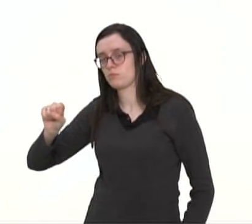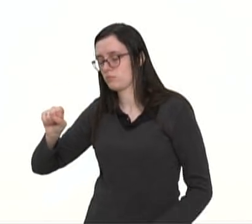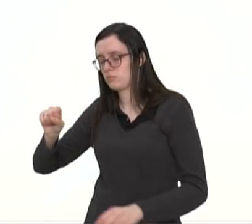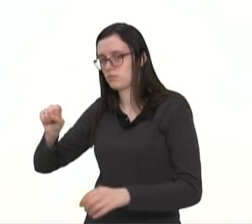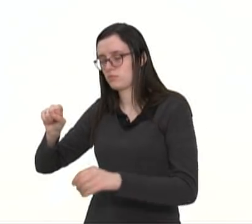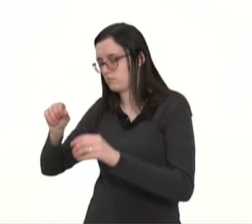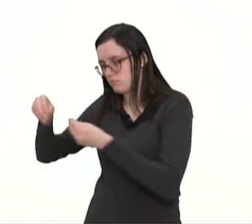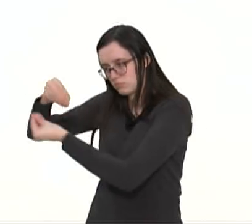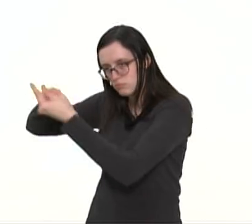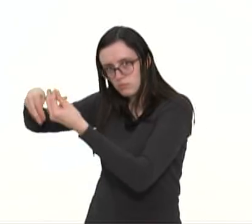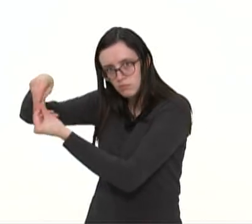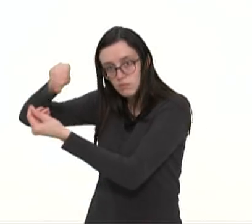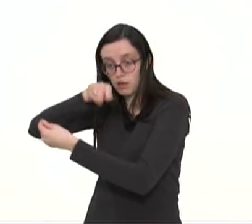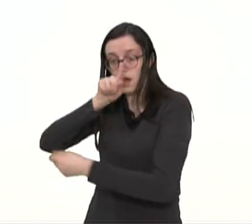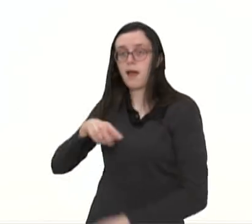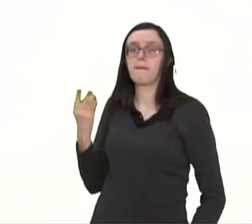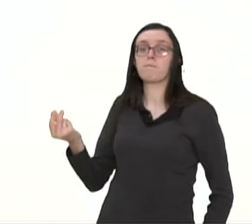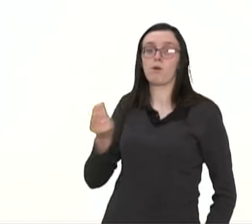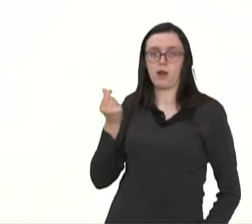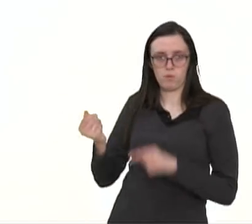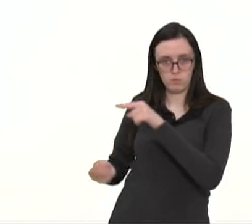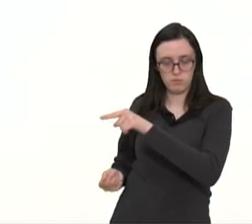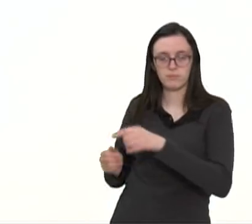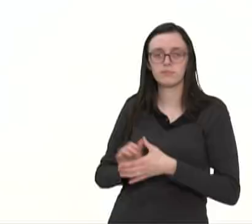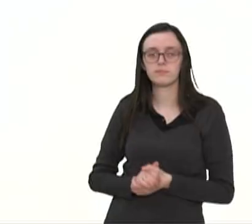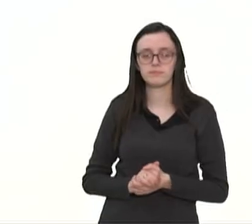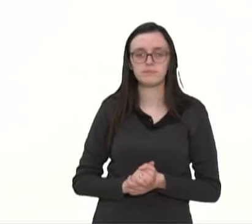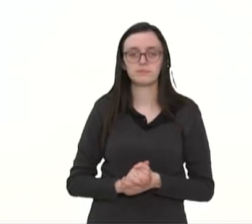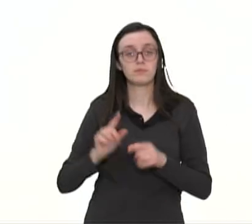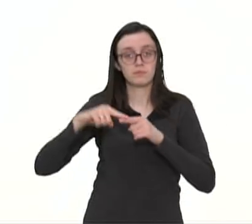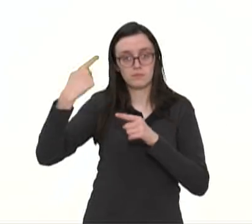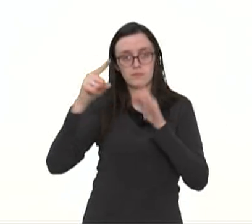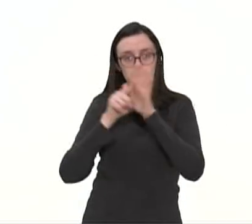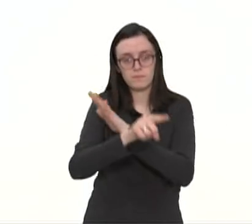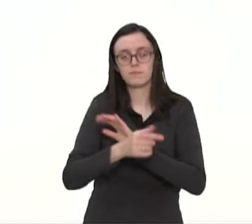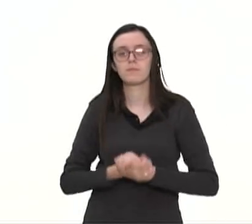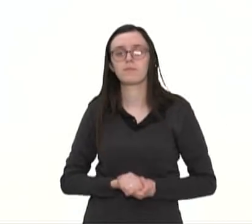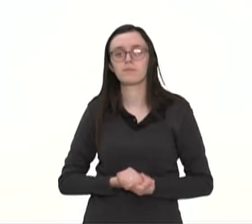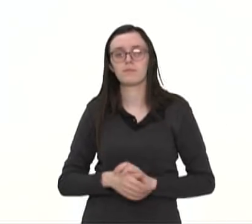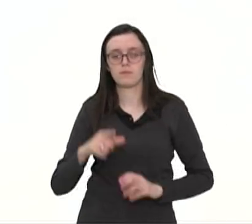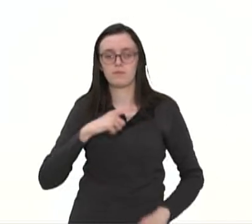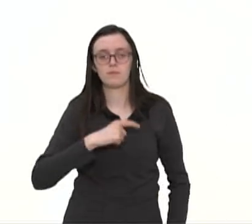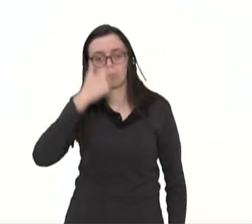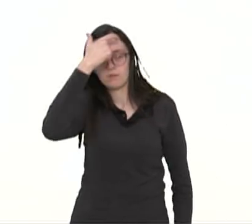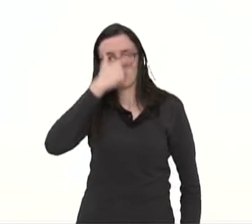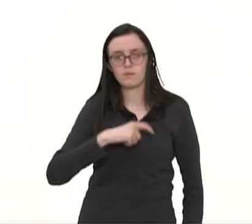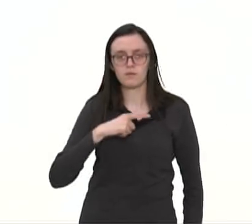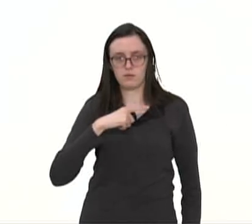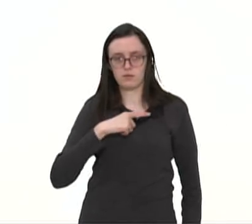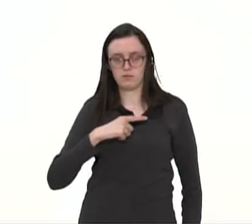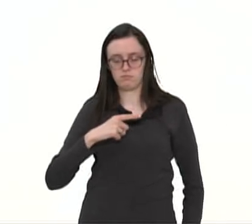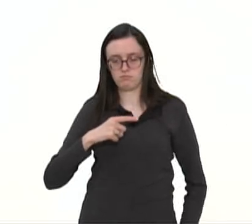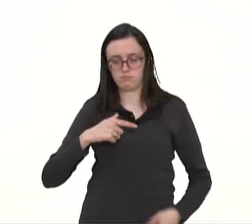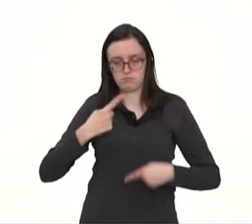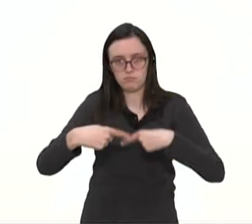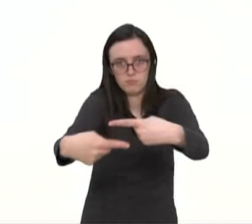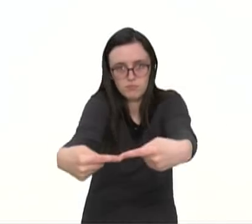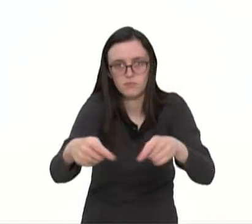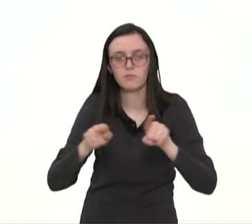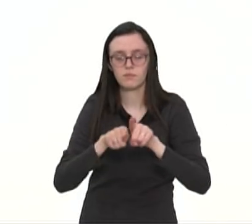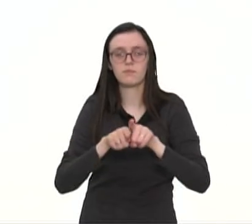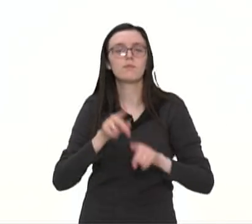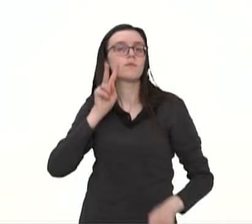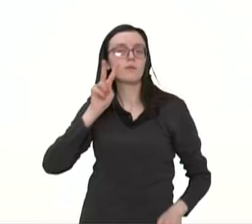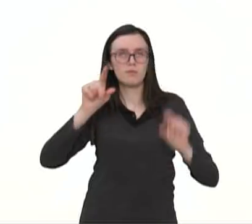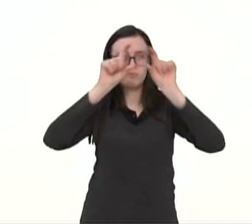um exercício. Supondo um cruzamento entre um indivíduo duplo heterozigoto em cis com um indivíduo duplo